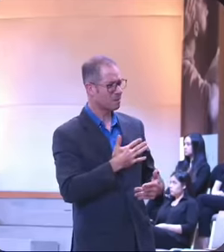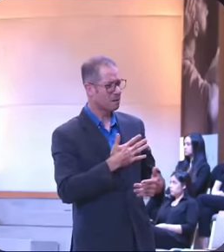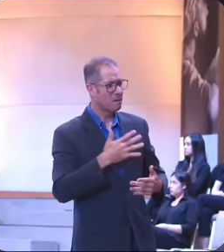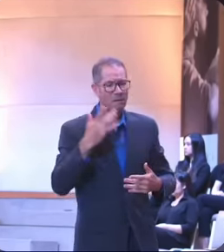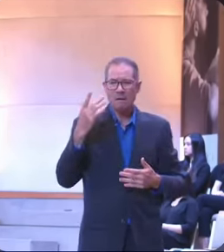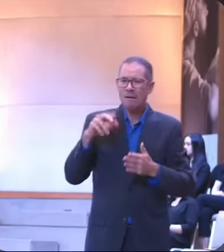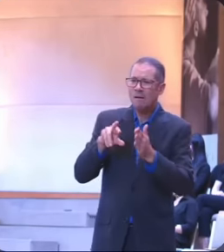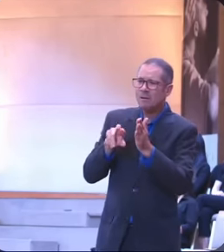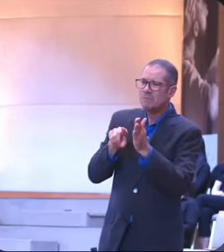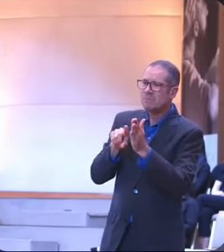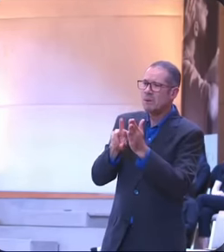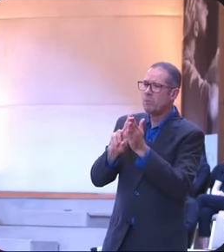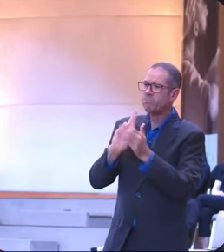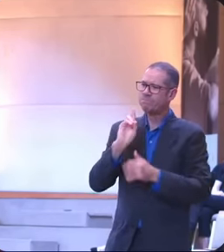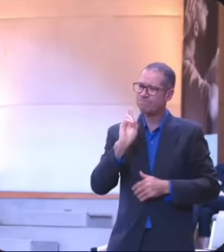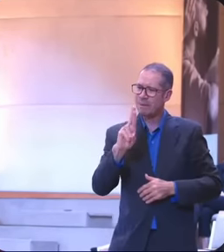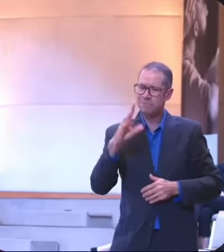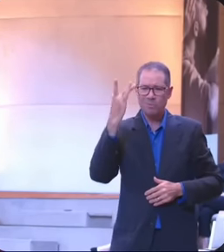não sei.